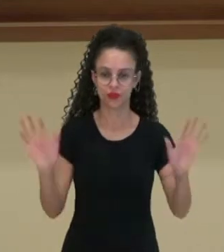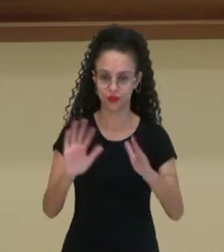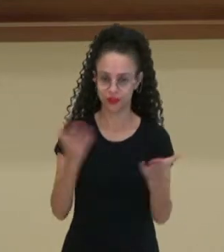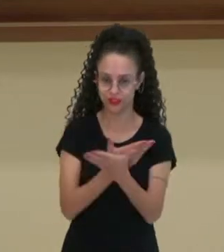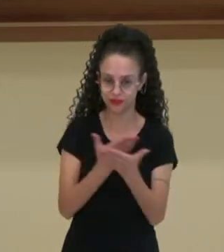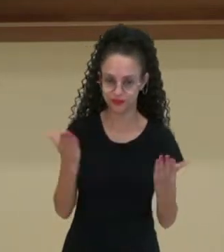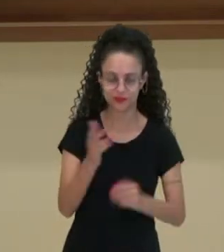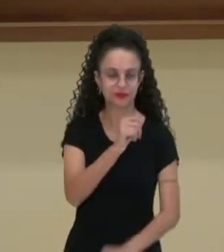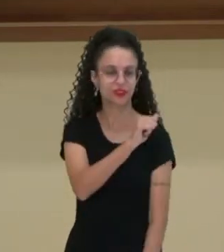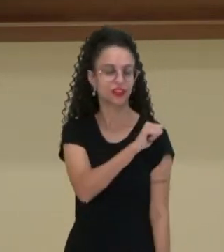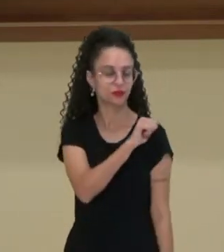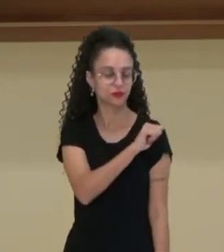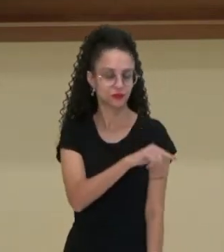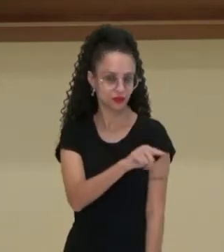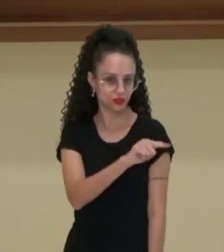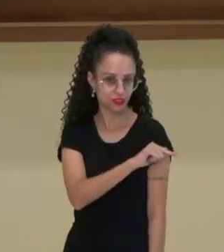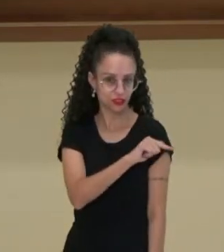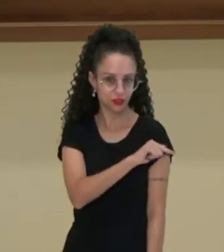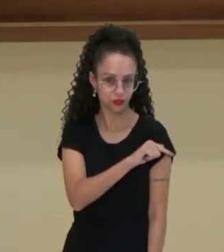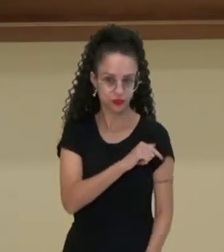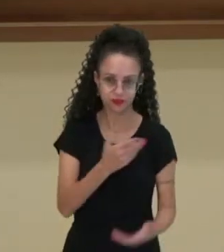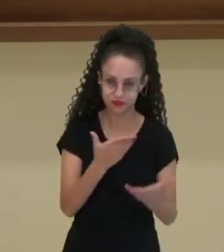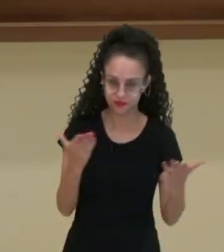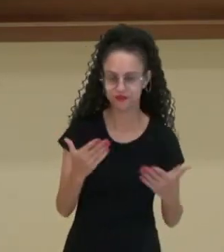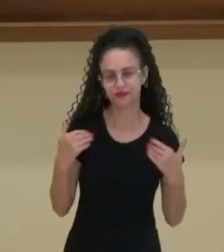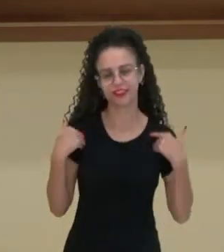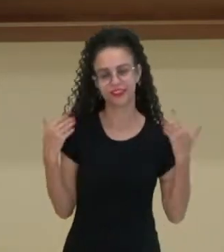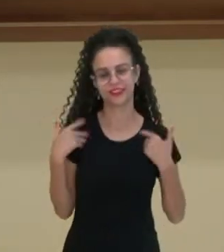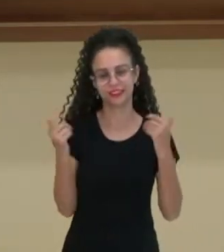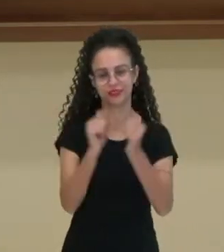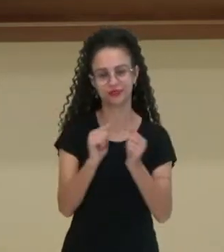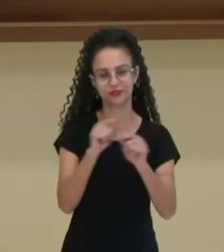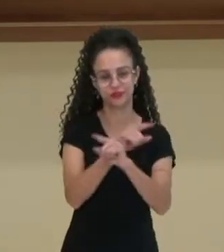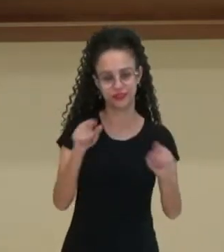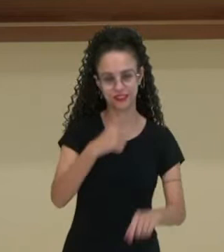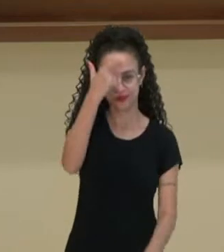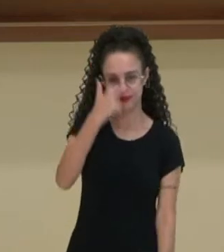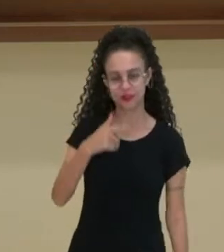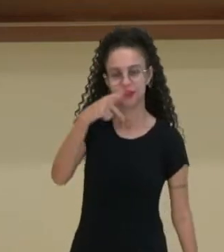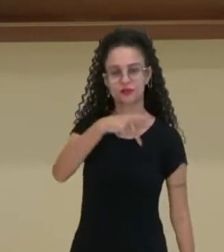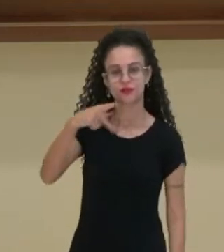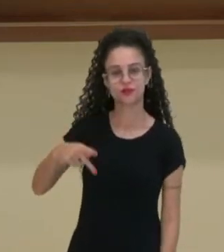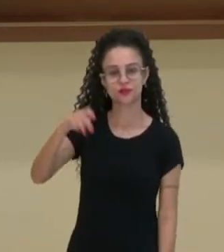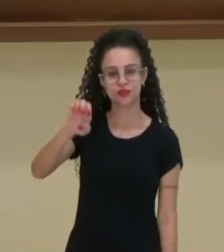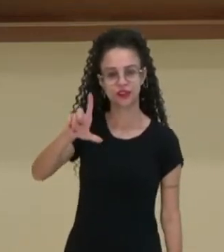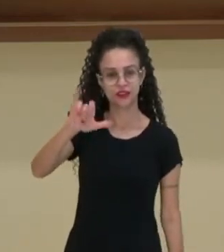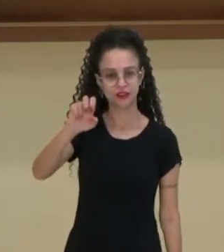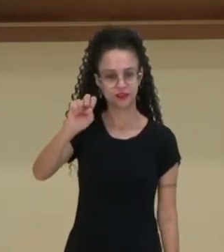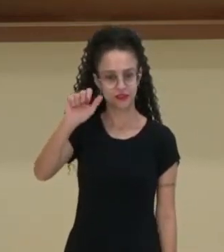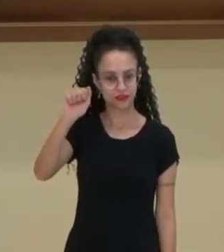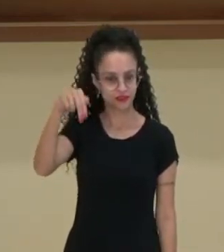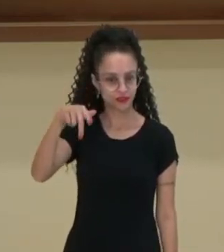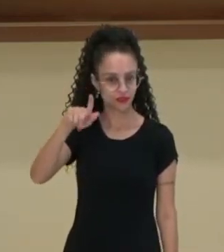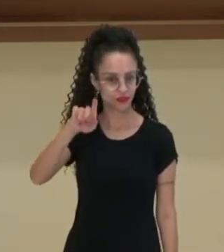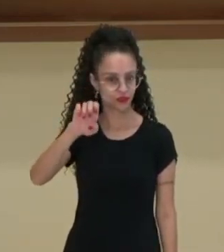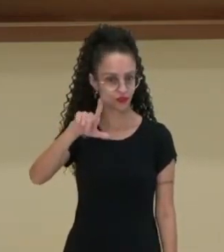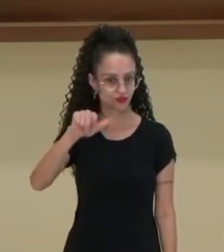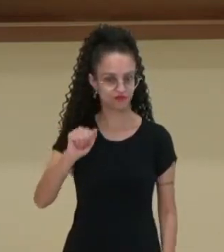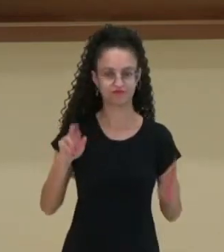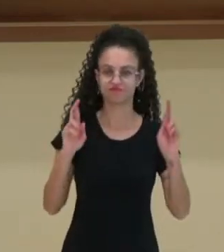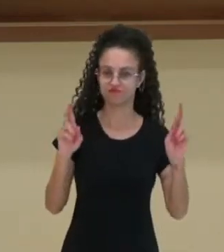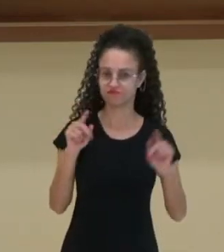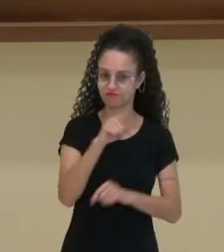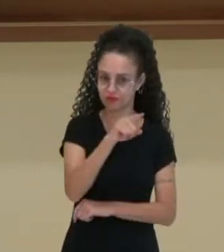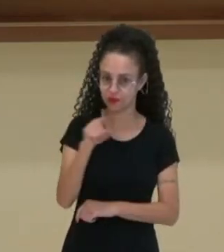Olá, queridos alunos do sétimo ano. Que alegria estar aqui com você, professora Elisângela. Eu espero que você